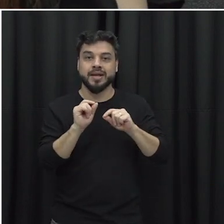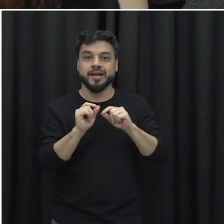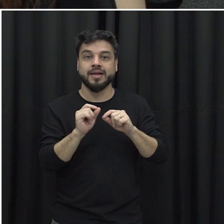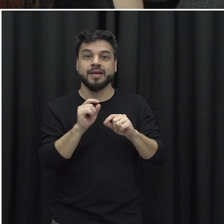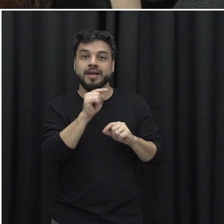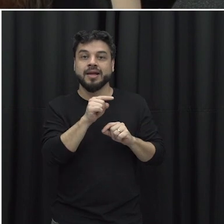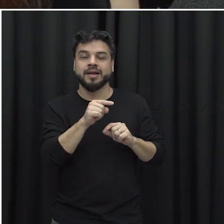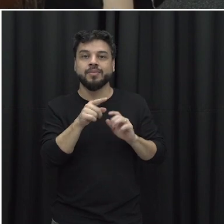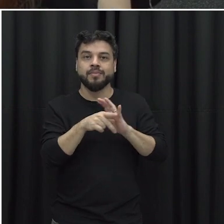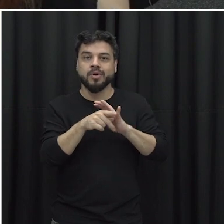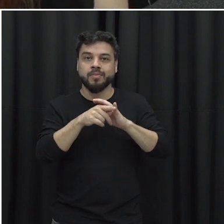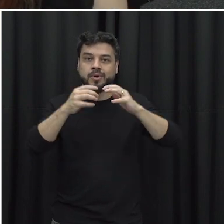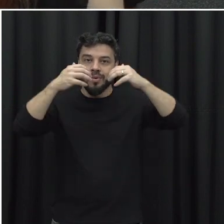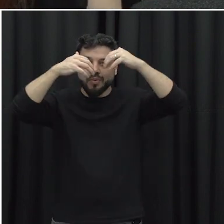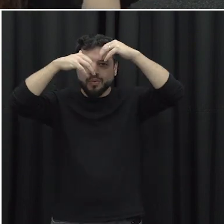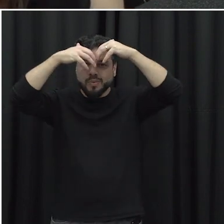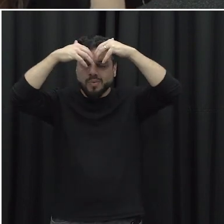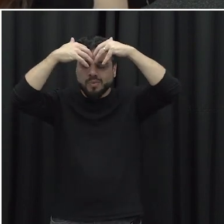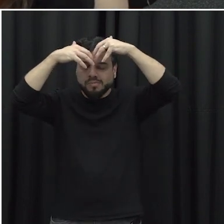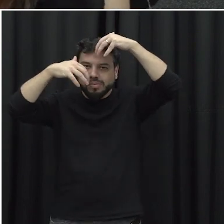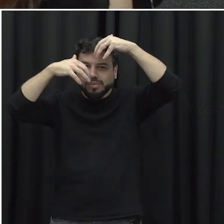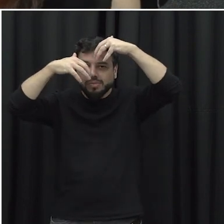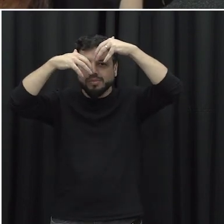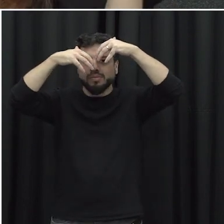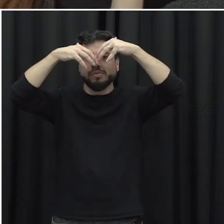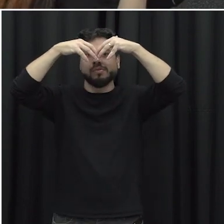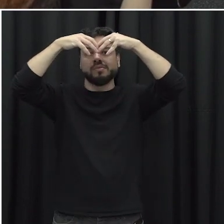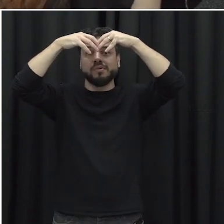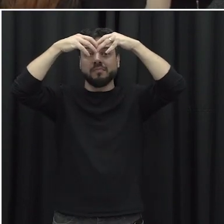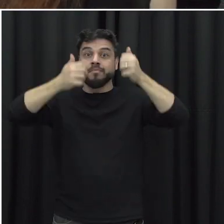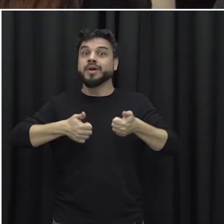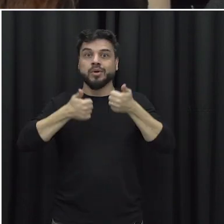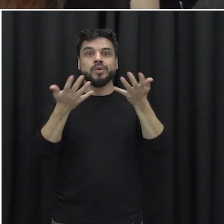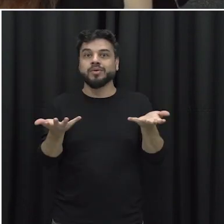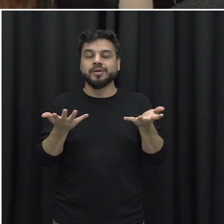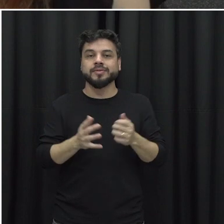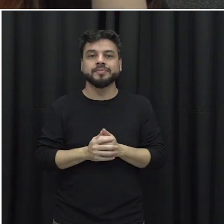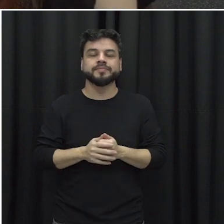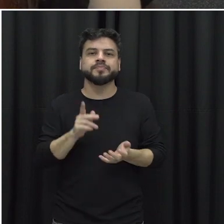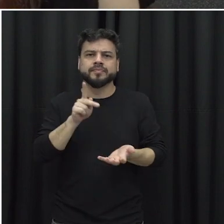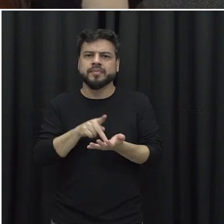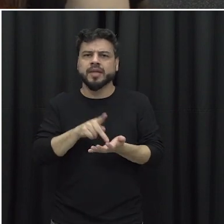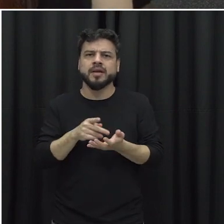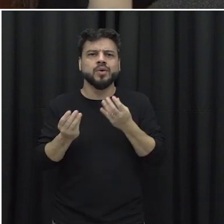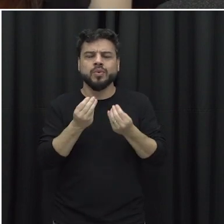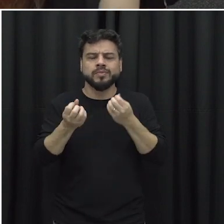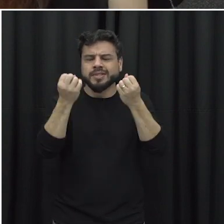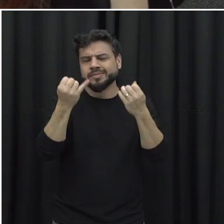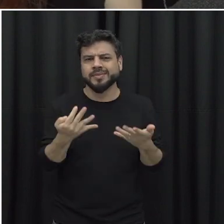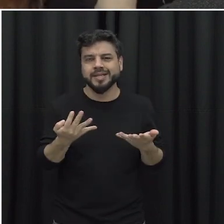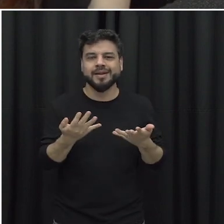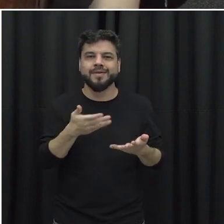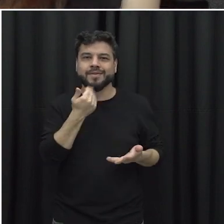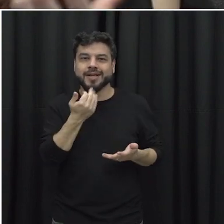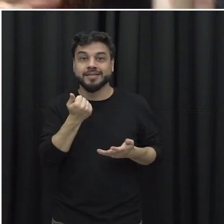avaliação cognitiva, que demonstra que o paciente melhorou de fato. Como se a gente fosse dar uma explicação assim mais